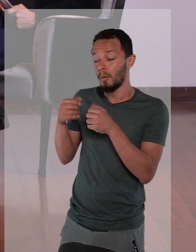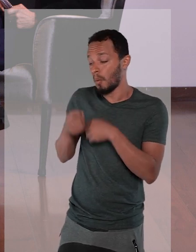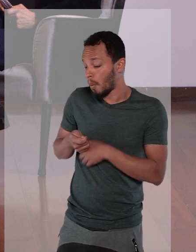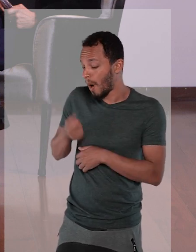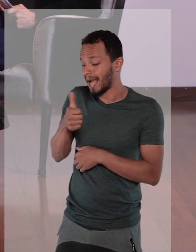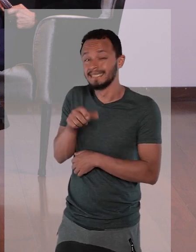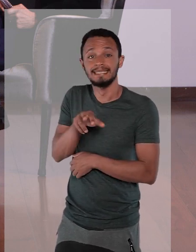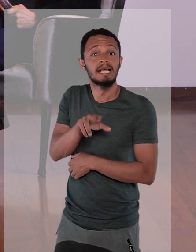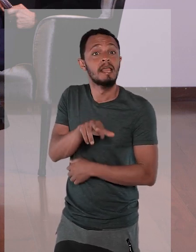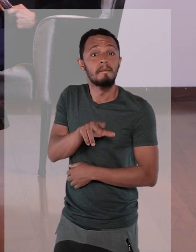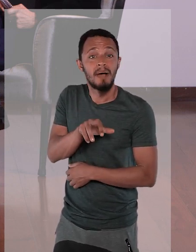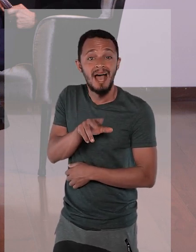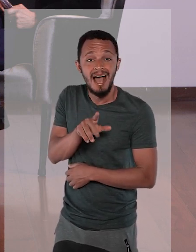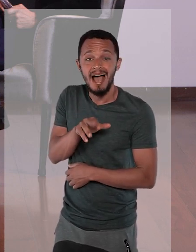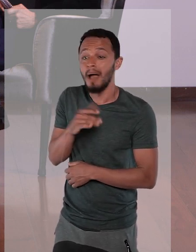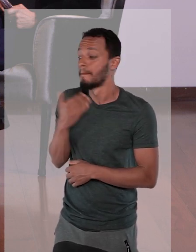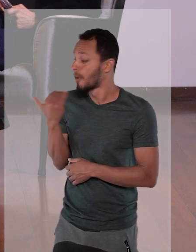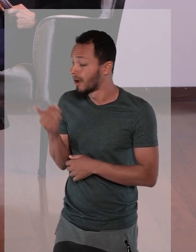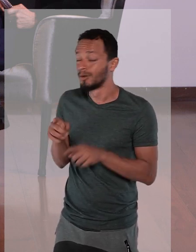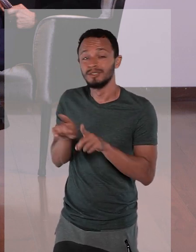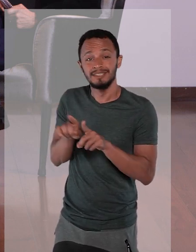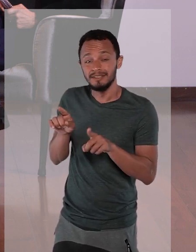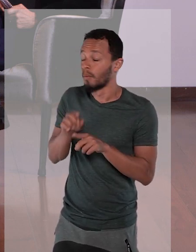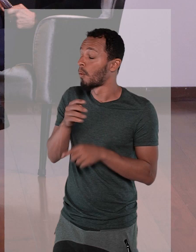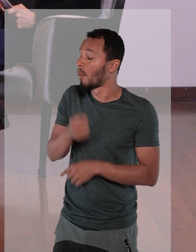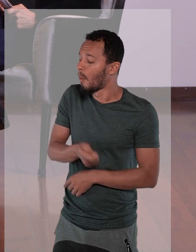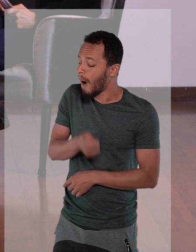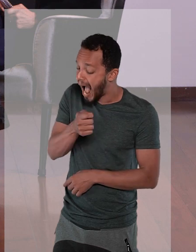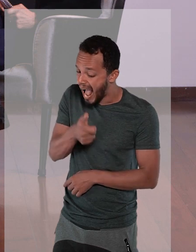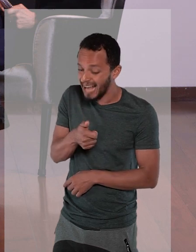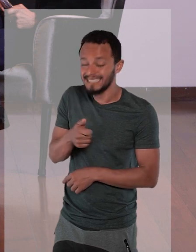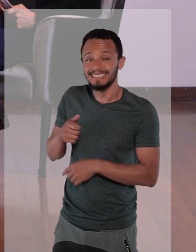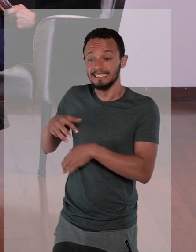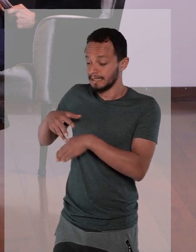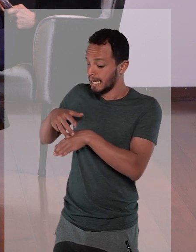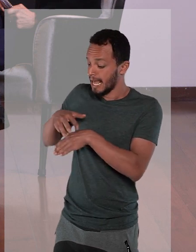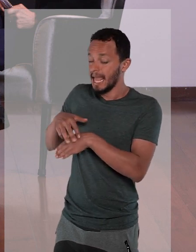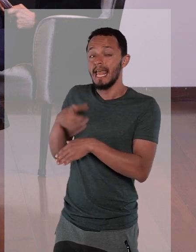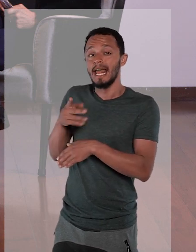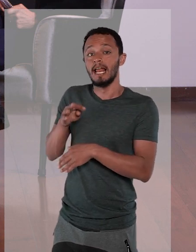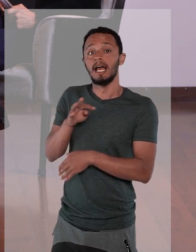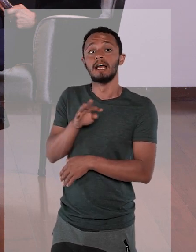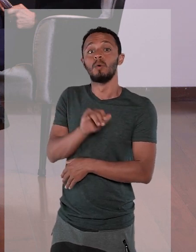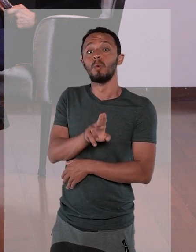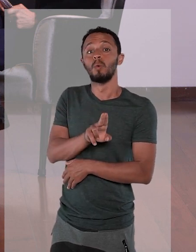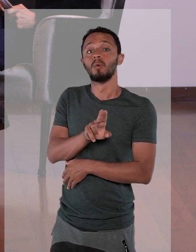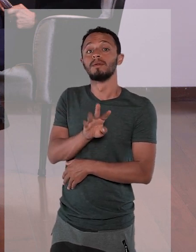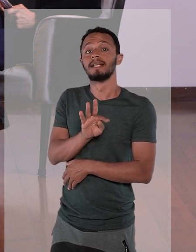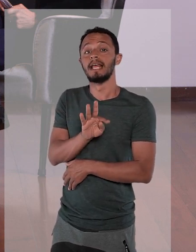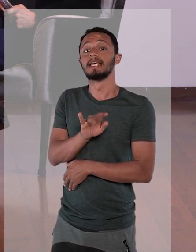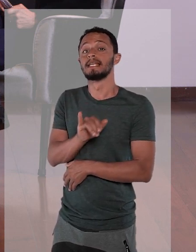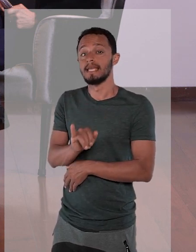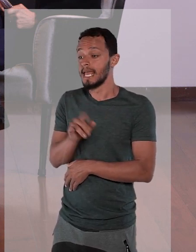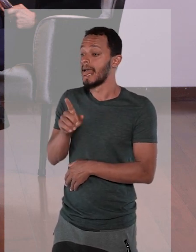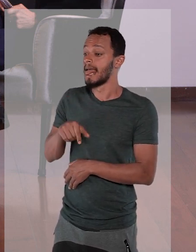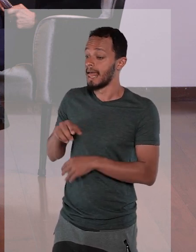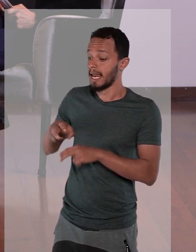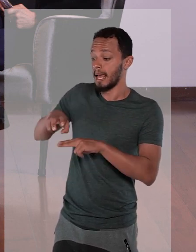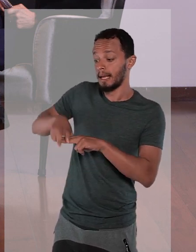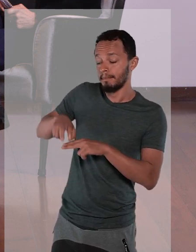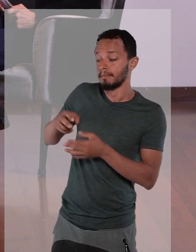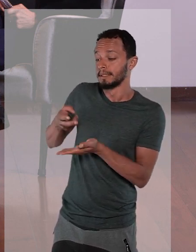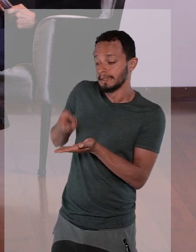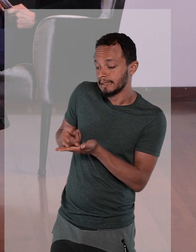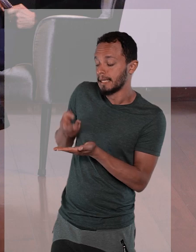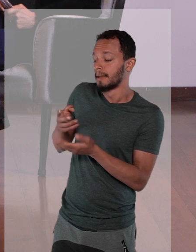uma irmã de Covid-19, ficou muito grave, em terapia intensiva. Foram momentos muito difíceis para mim. E